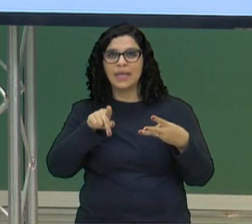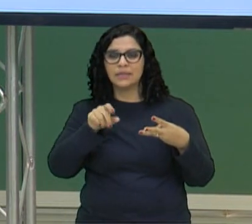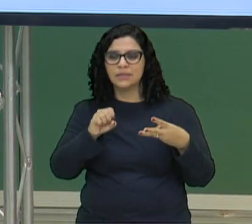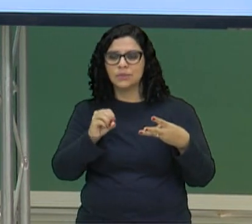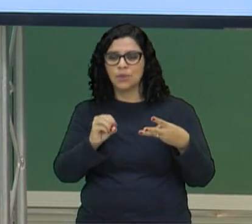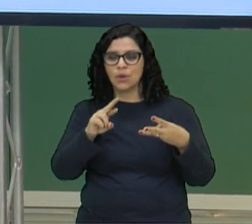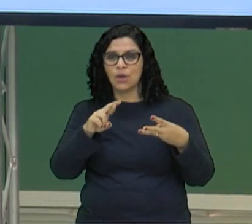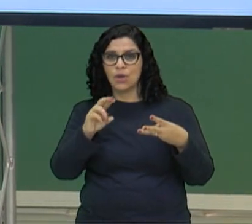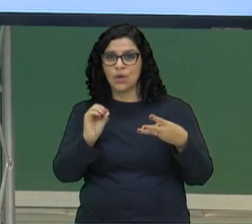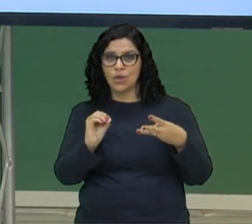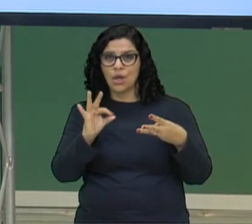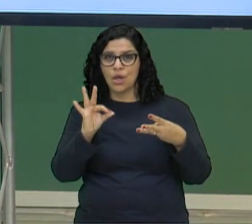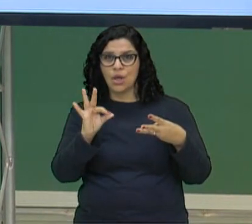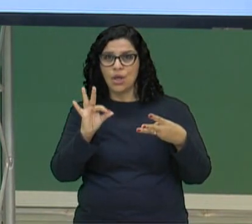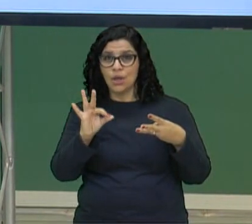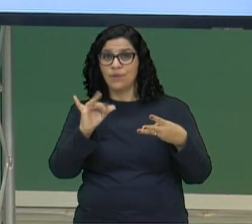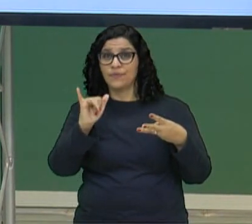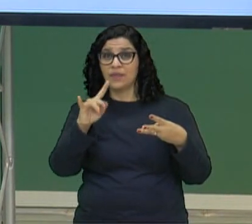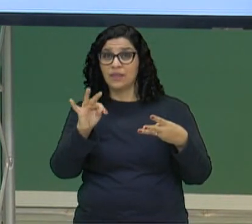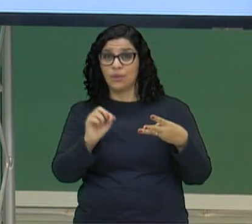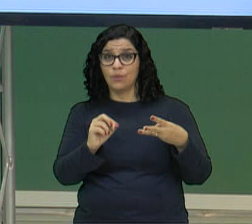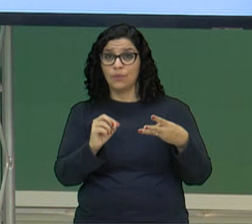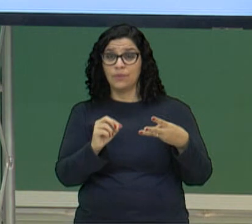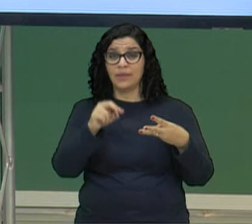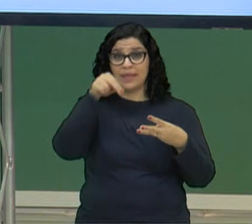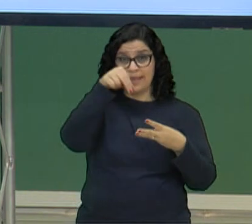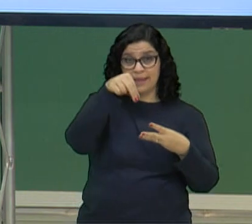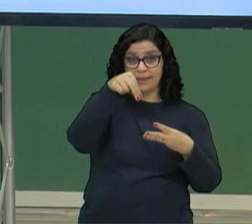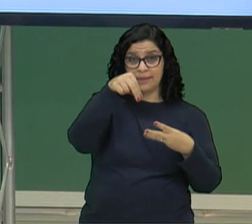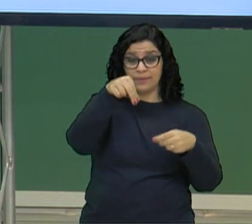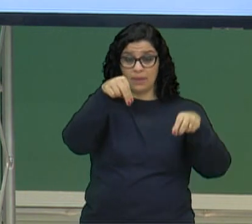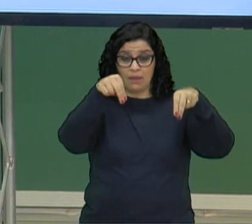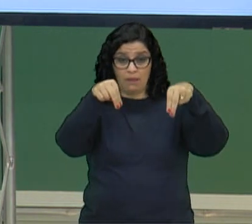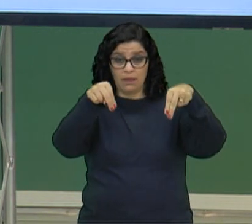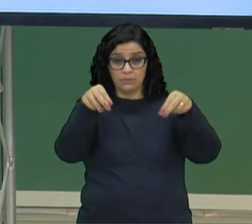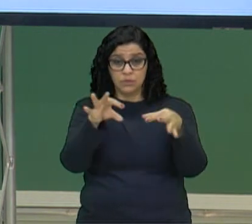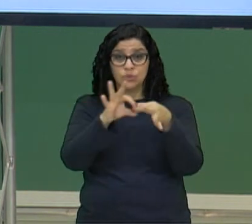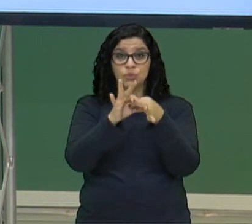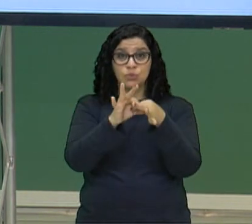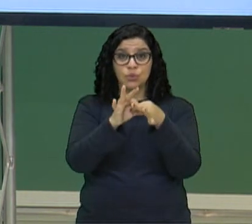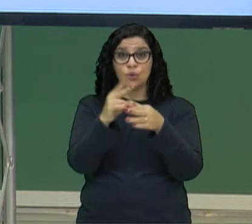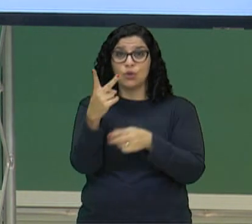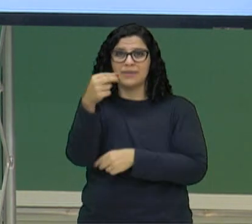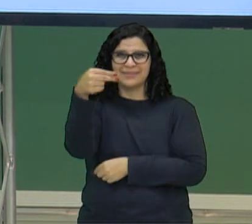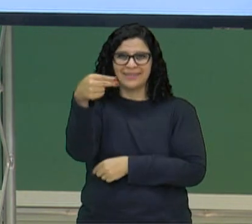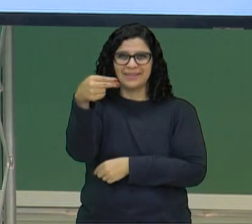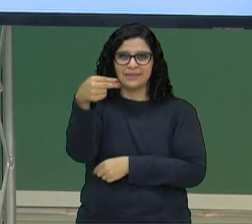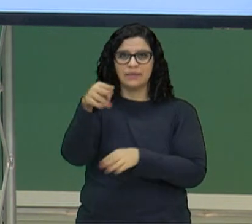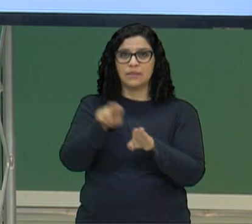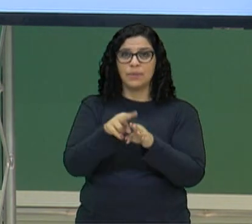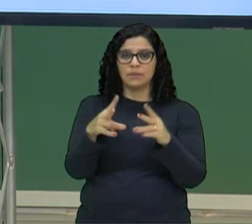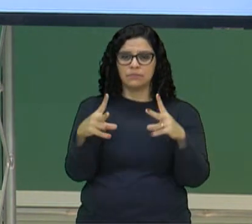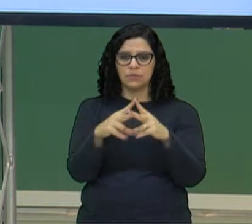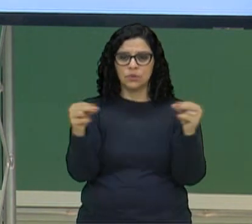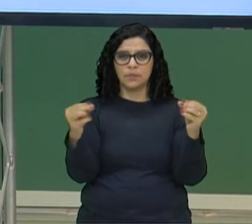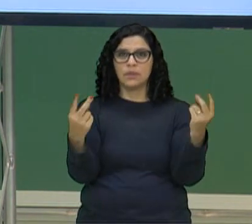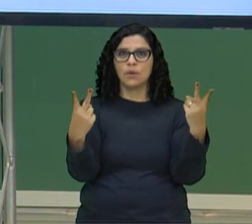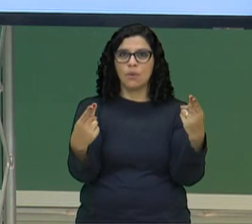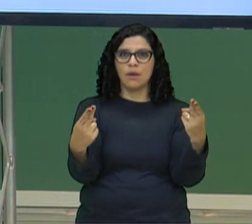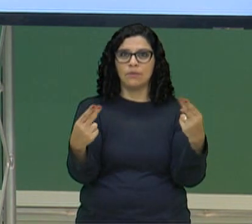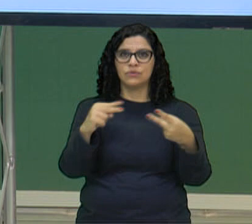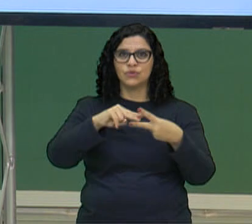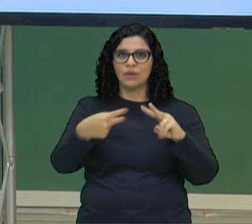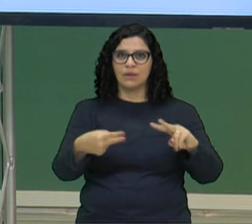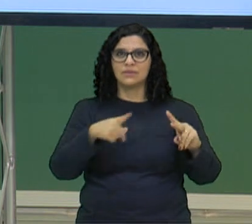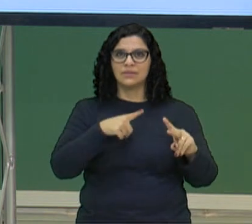esporófito. Gameta N com gameta N, juntou 2N. Duas cópias do material genético.